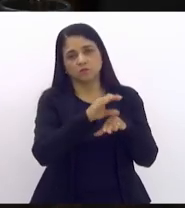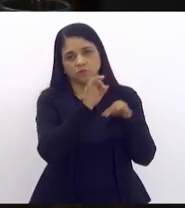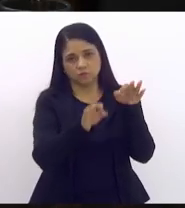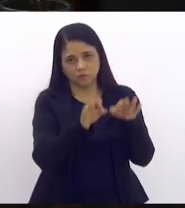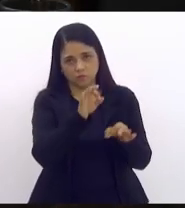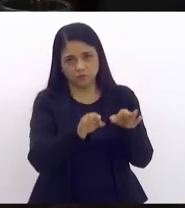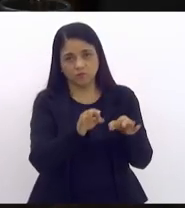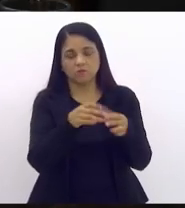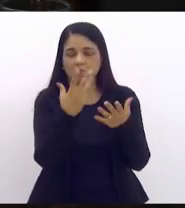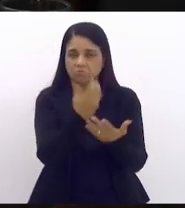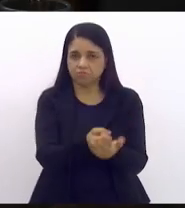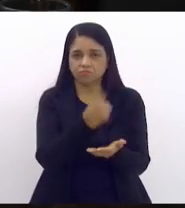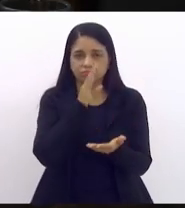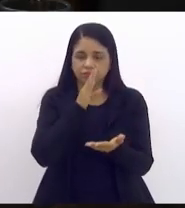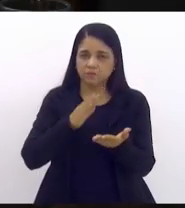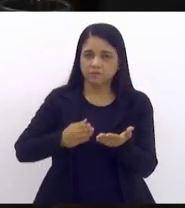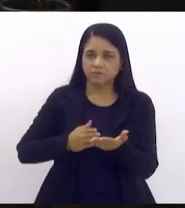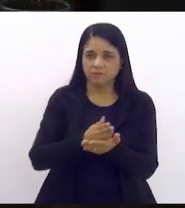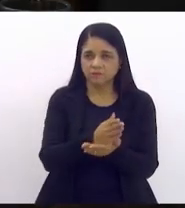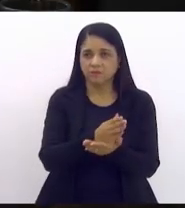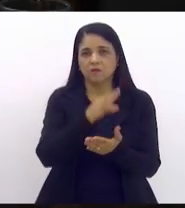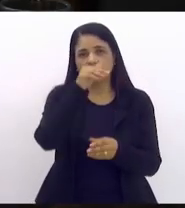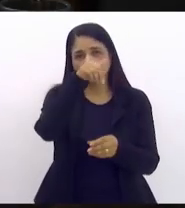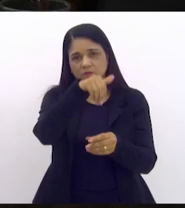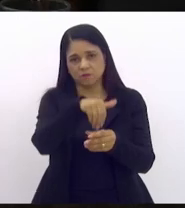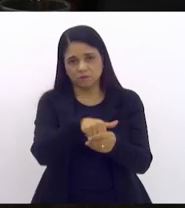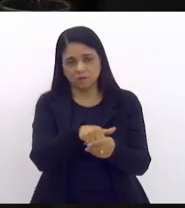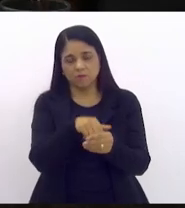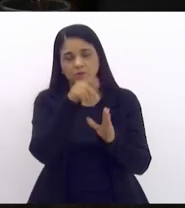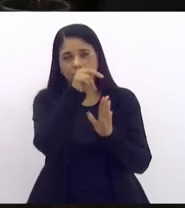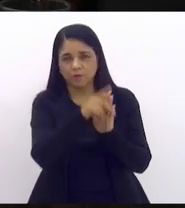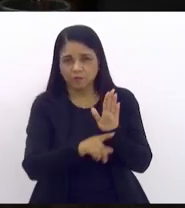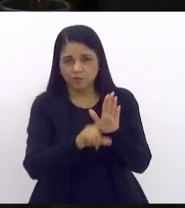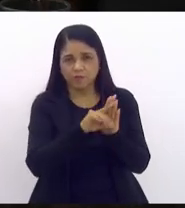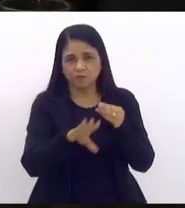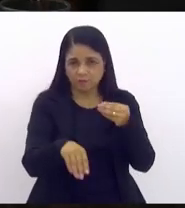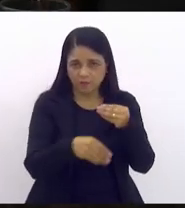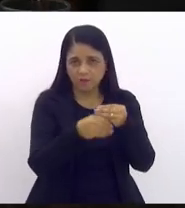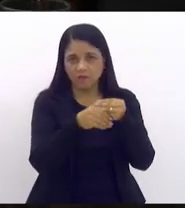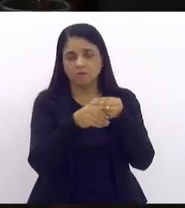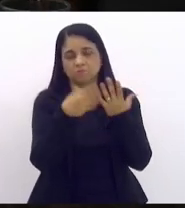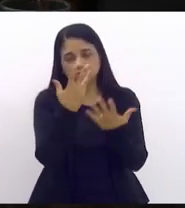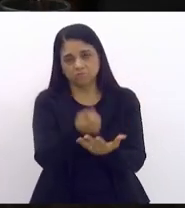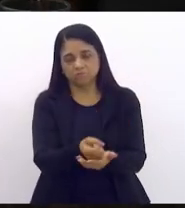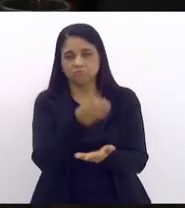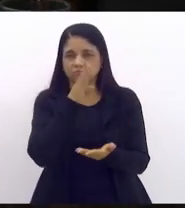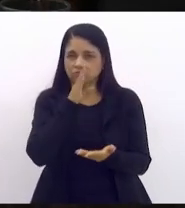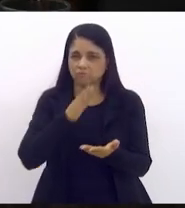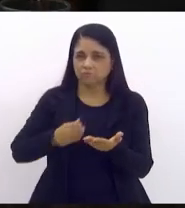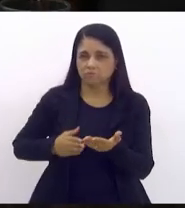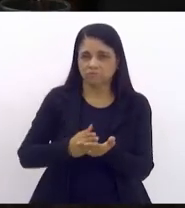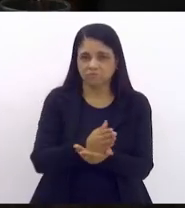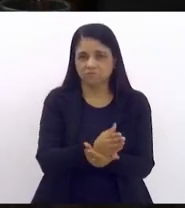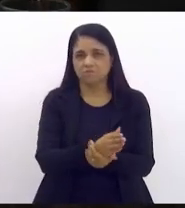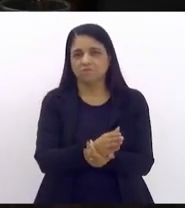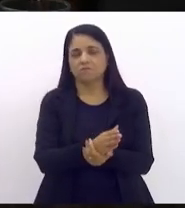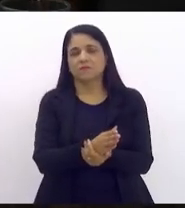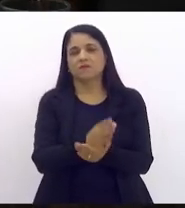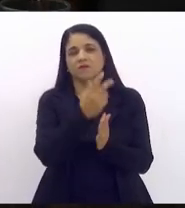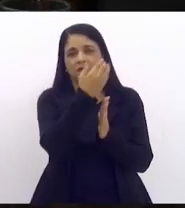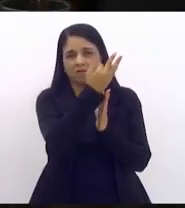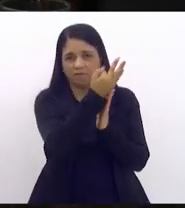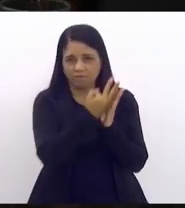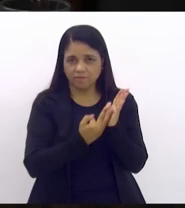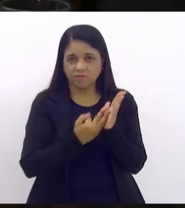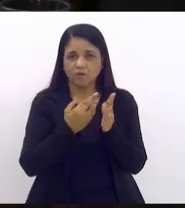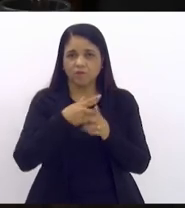aprovam, permaneçam como estão. Aprovado. Em votação, o projeto assim emendado. Senhores que aprovam, permaneçam como estão. Aprovado. Vai a redação